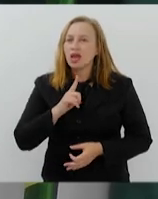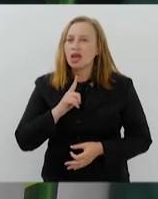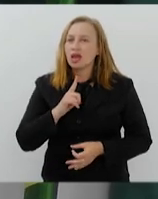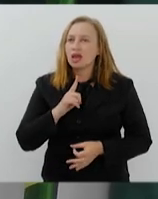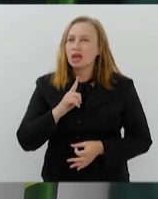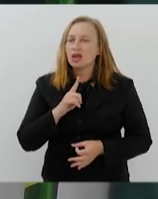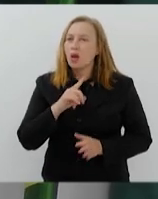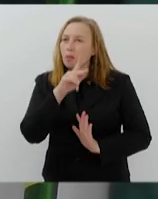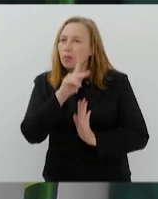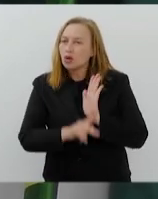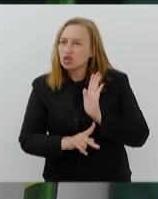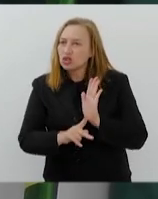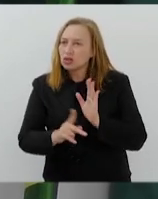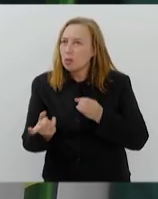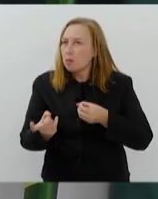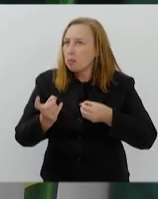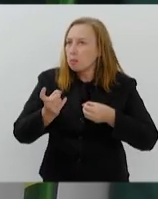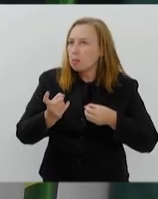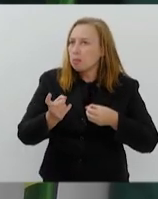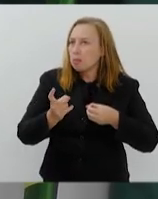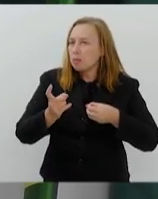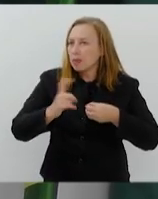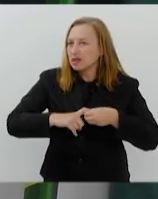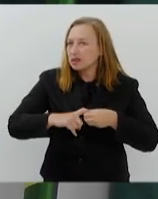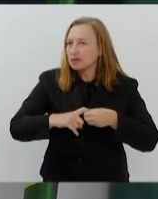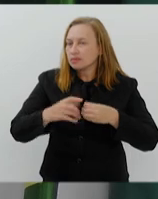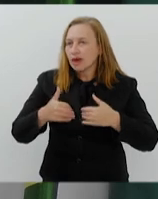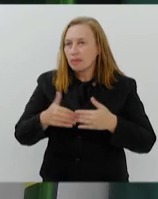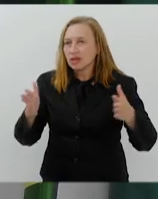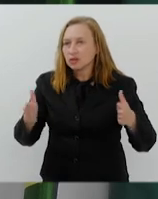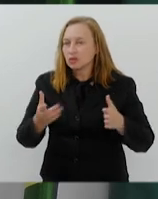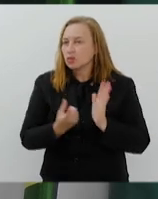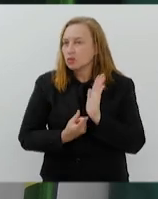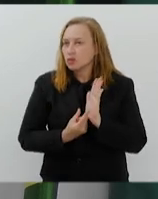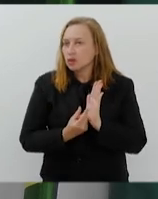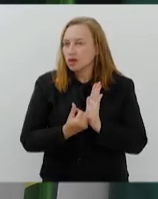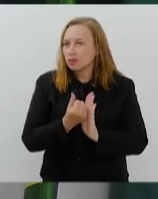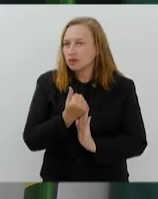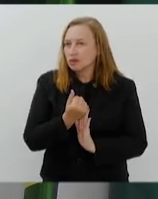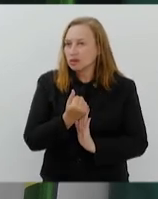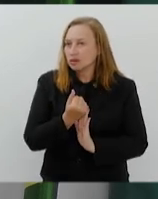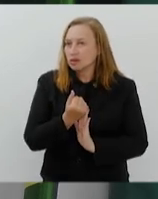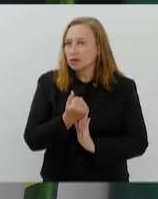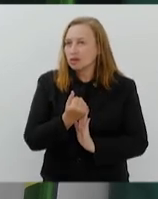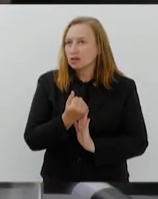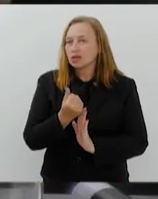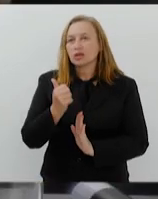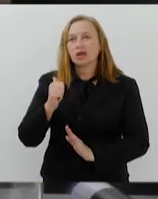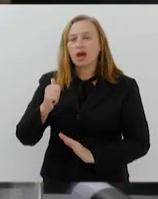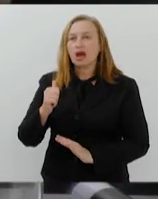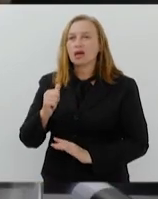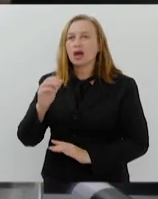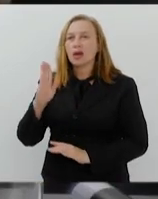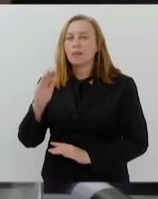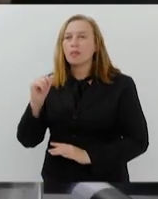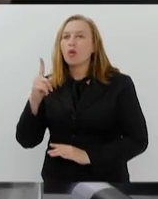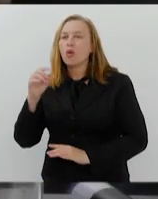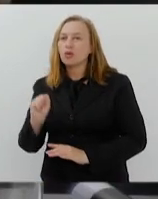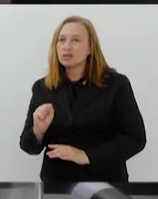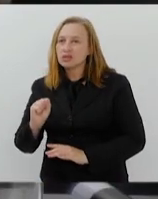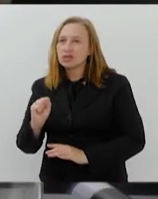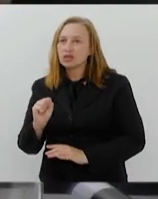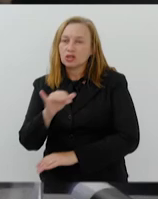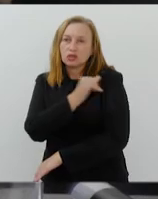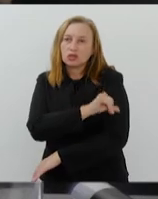algum Patrocínio perdão para sua abertura de Capital Na inauguração da bolsa do Rio de Janeiro bom isso acho que você tem que